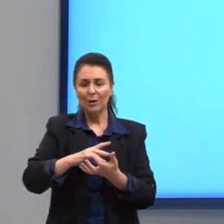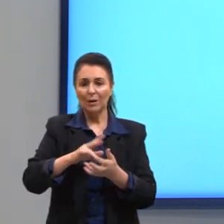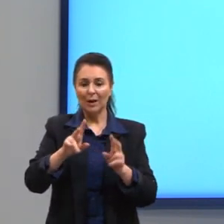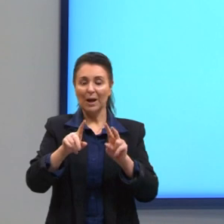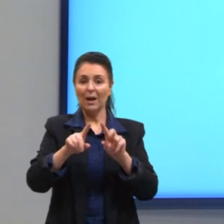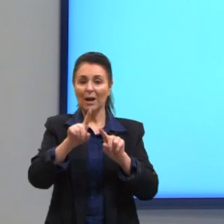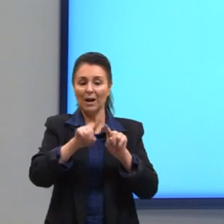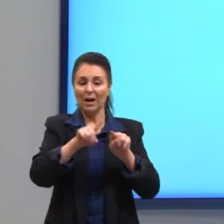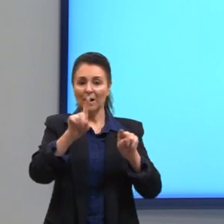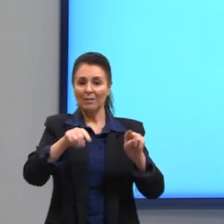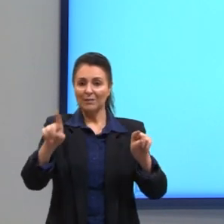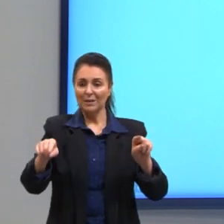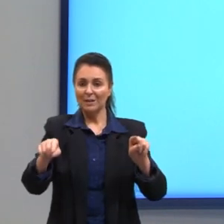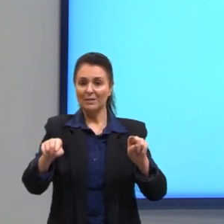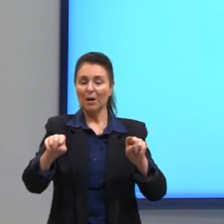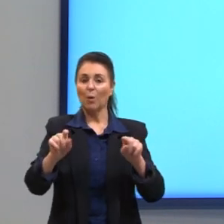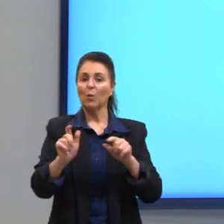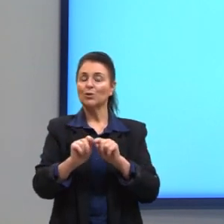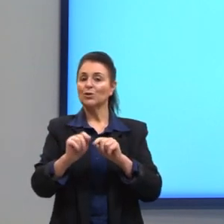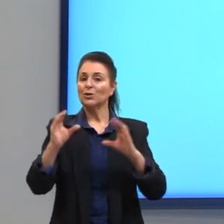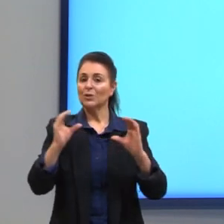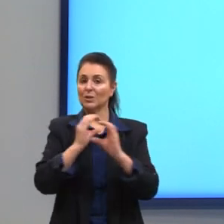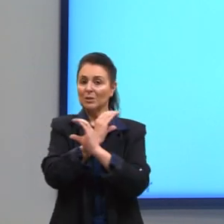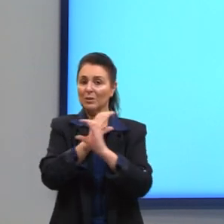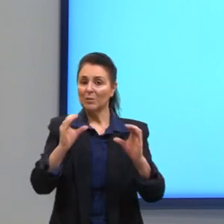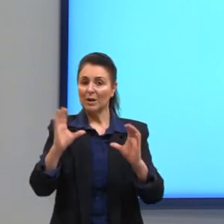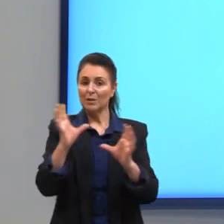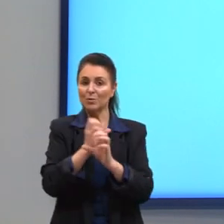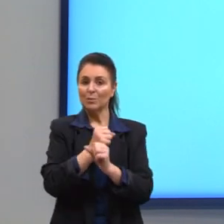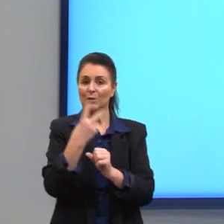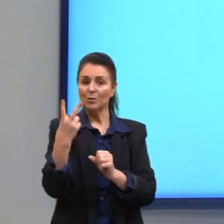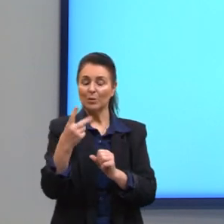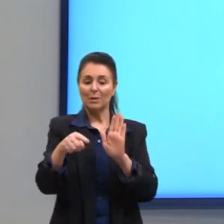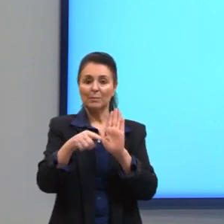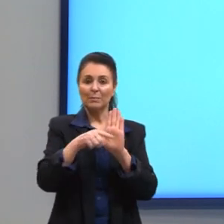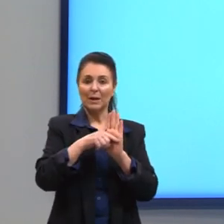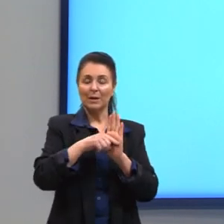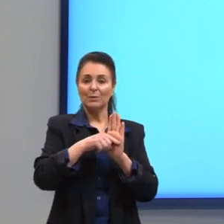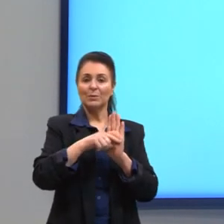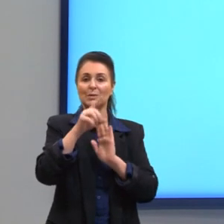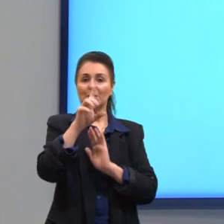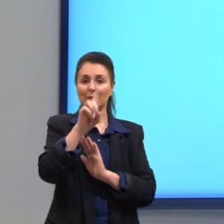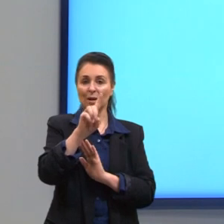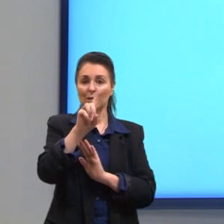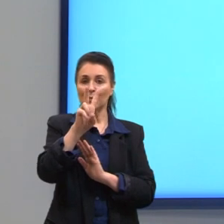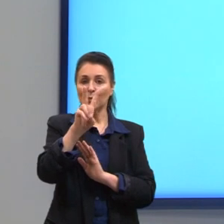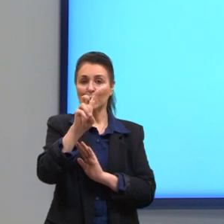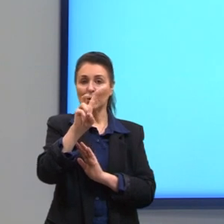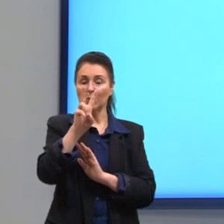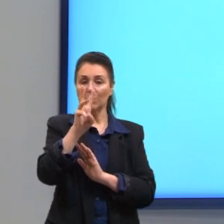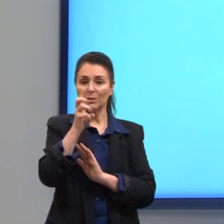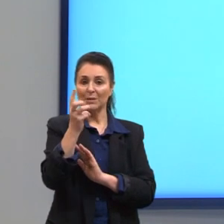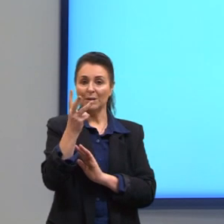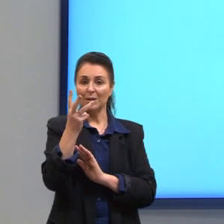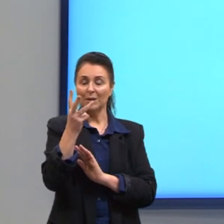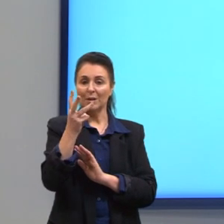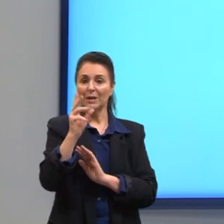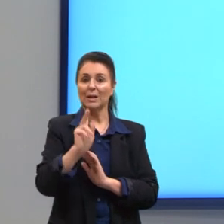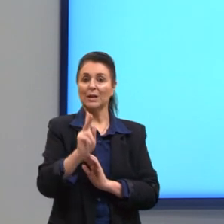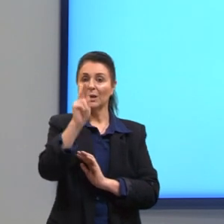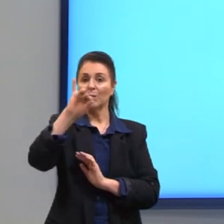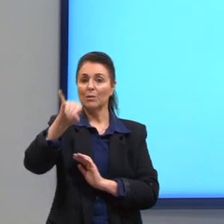variação de entalpia é a soma dessas duas O valor vai dar - 112 quilojoule eu tenho 112 nos